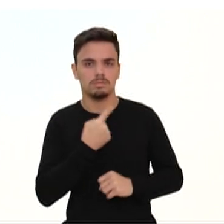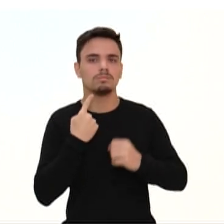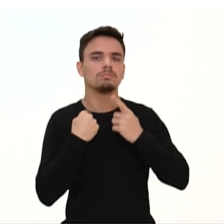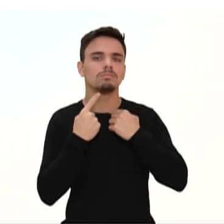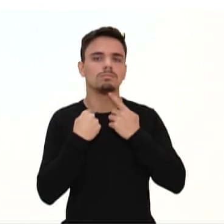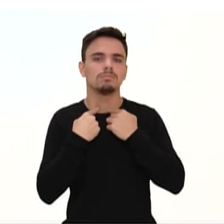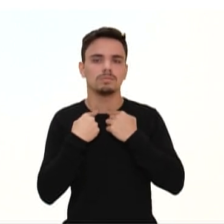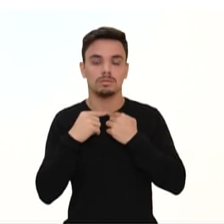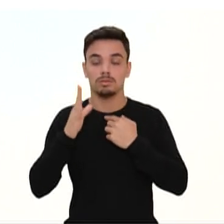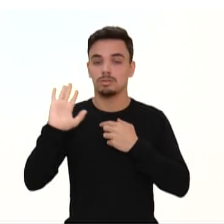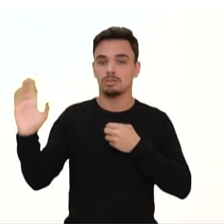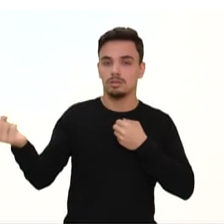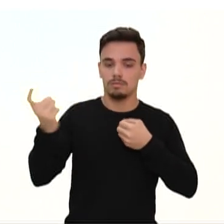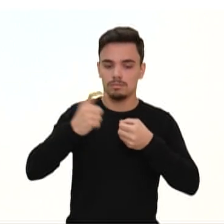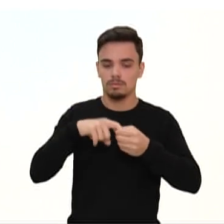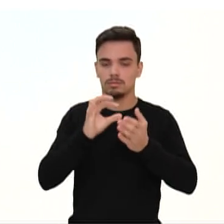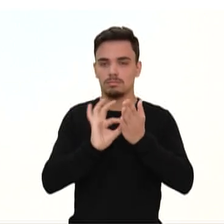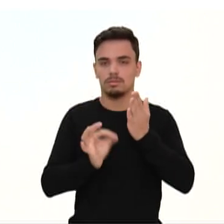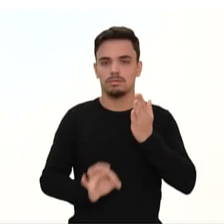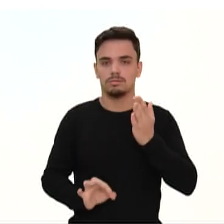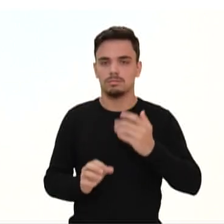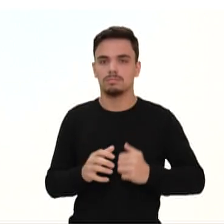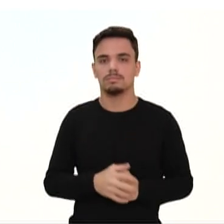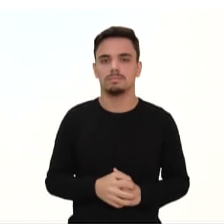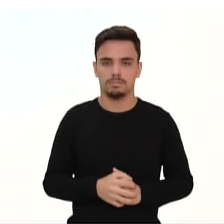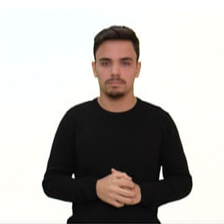desejos. Voltamos já para a correção.